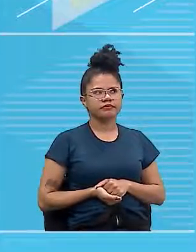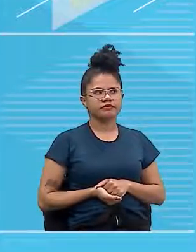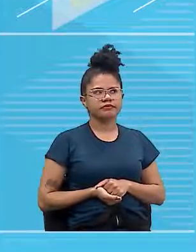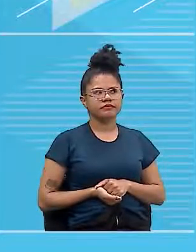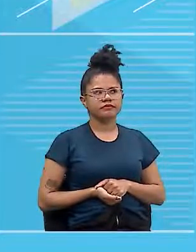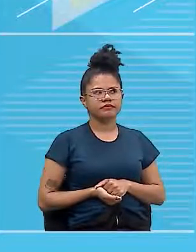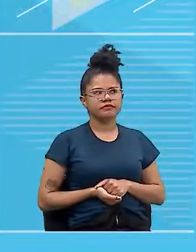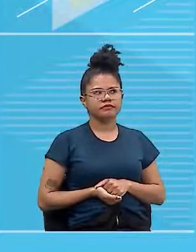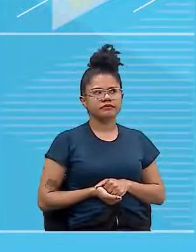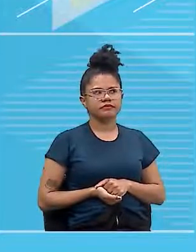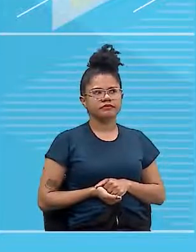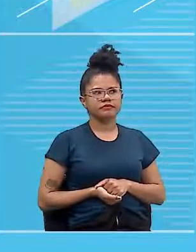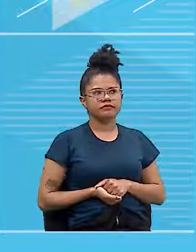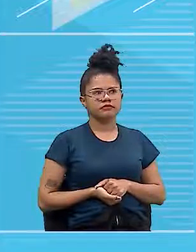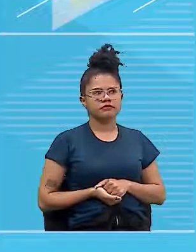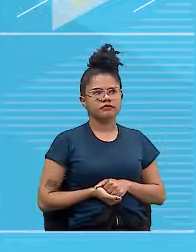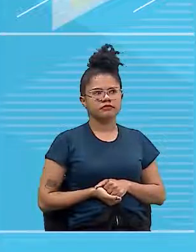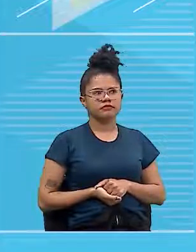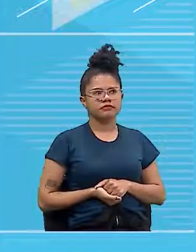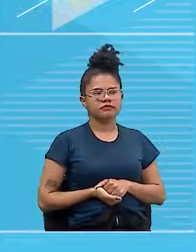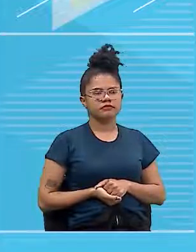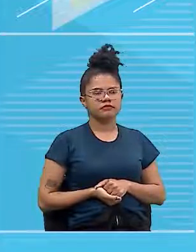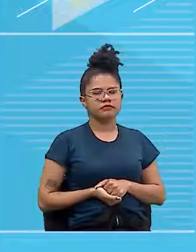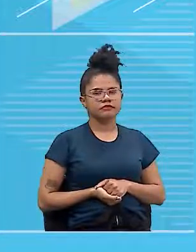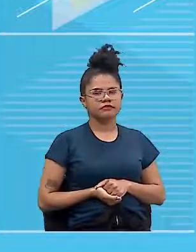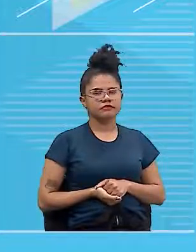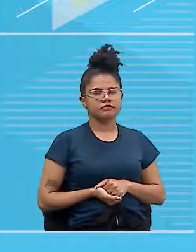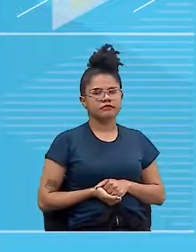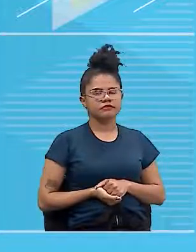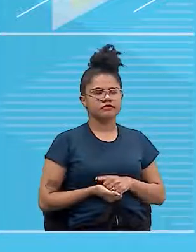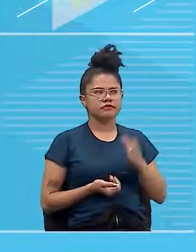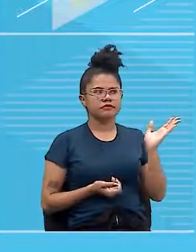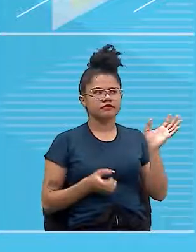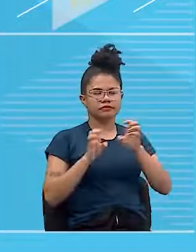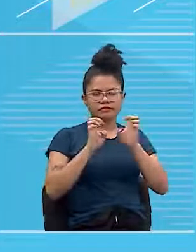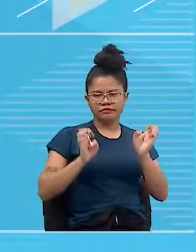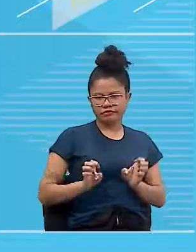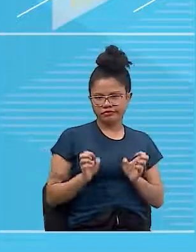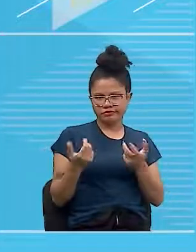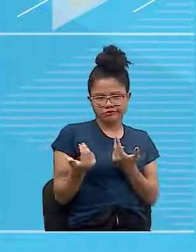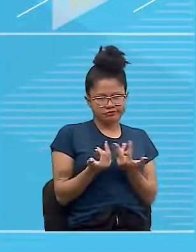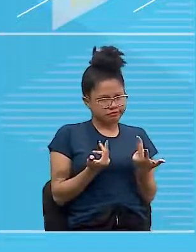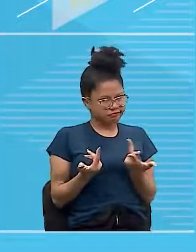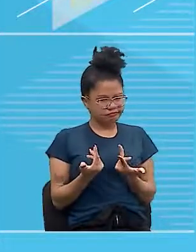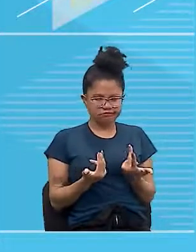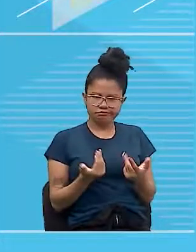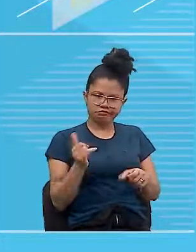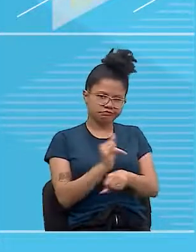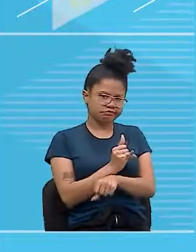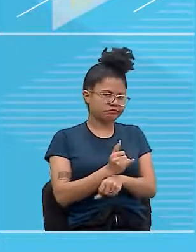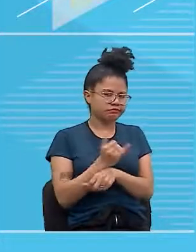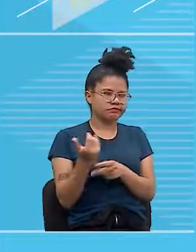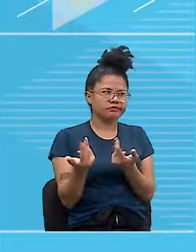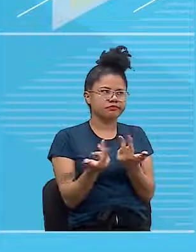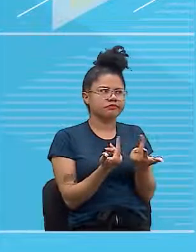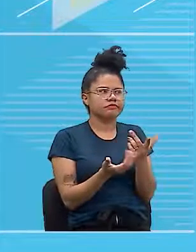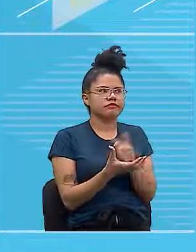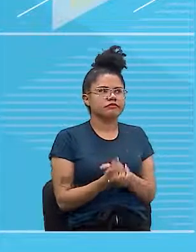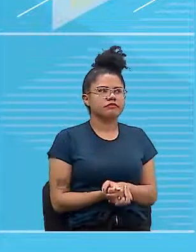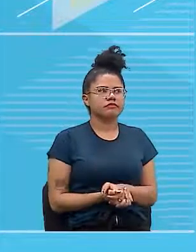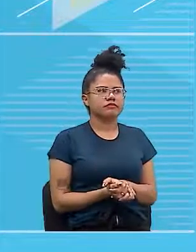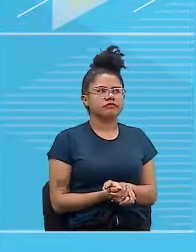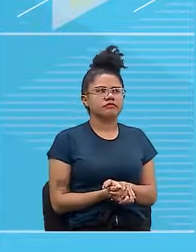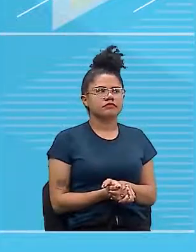presentes nessa refeição gente o esquema é o mesmo dados que em